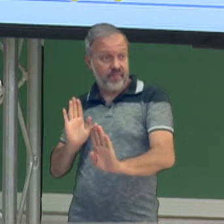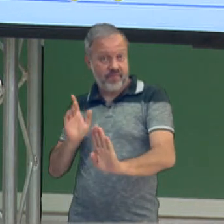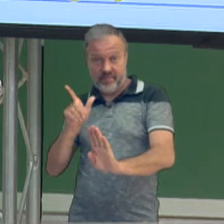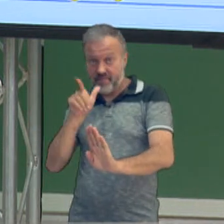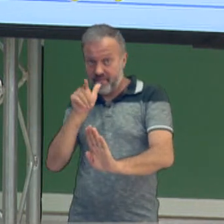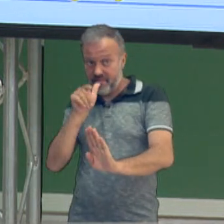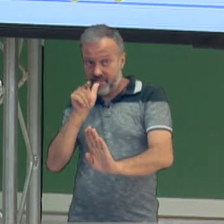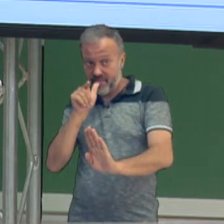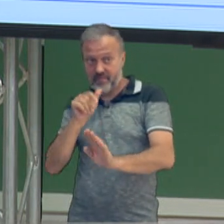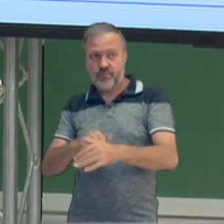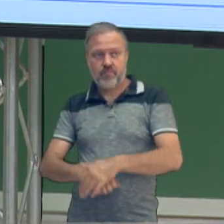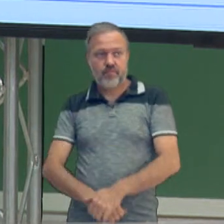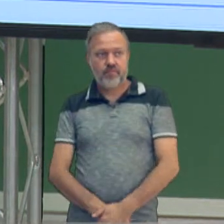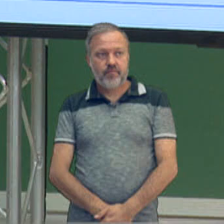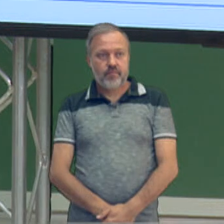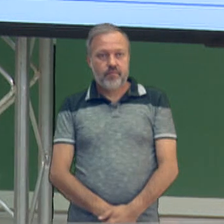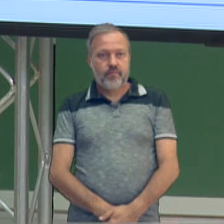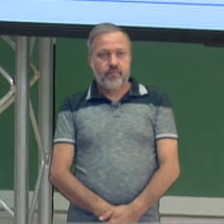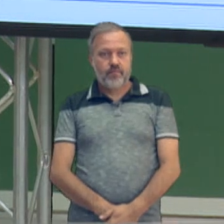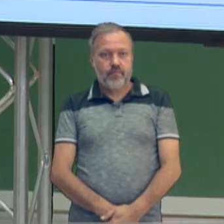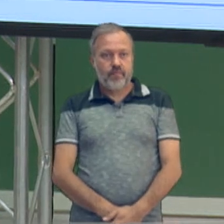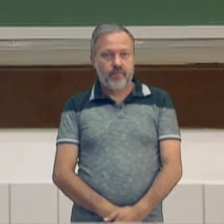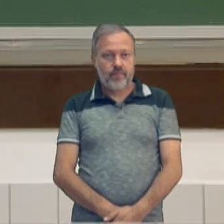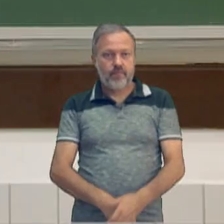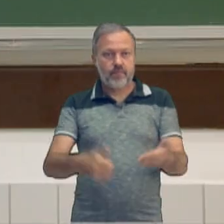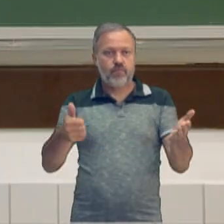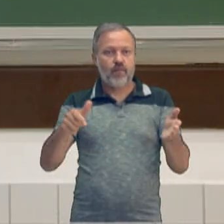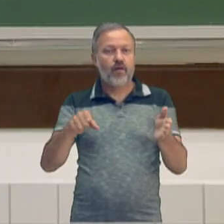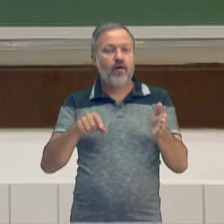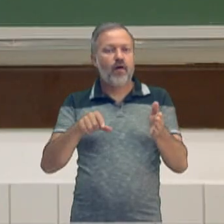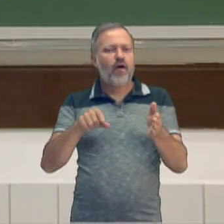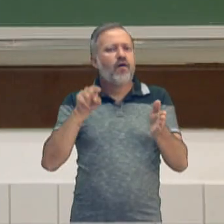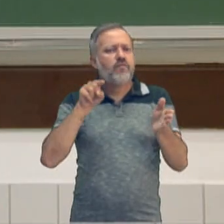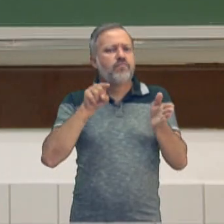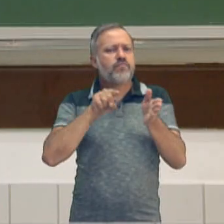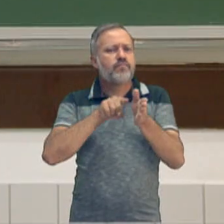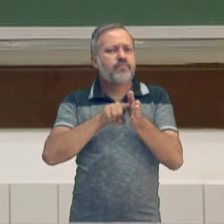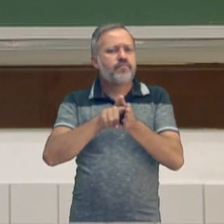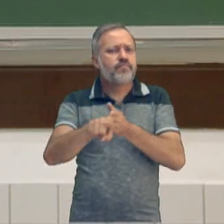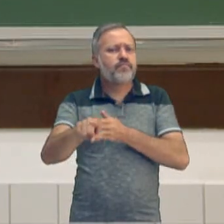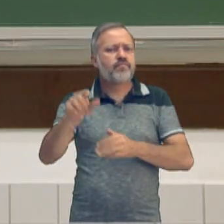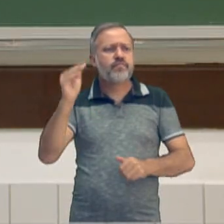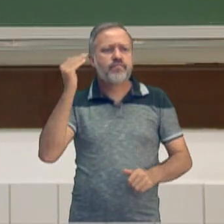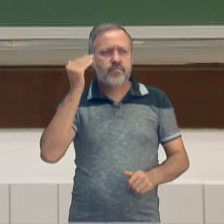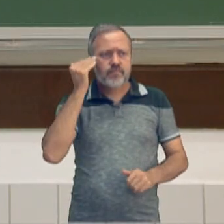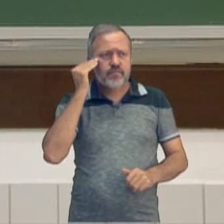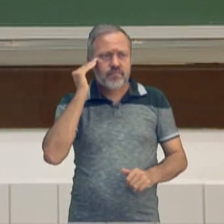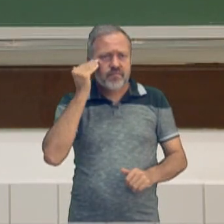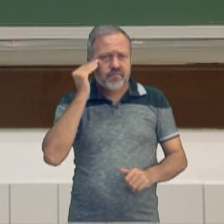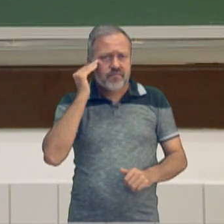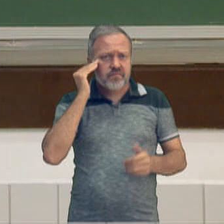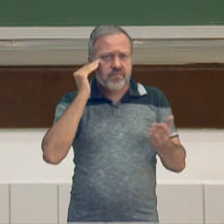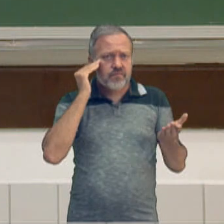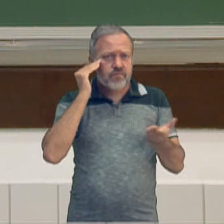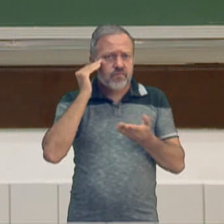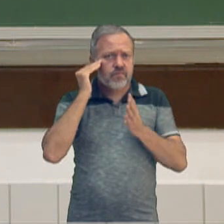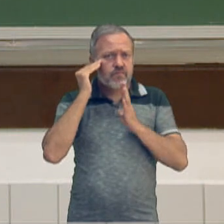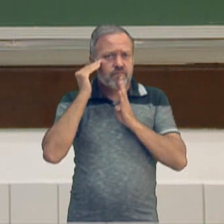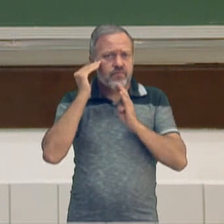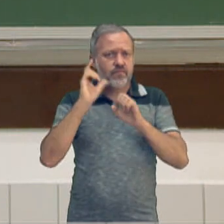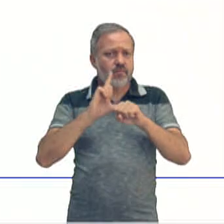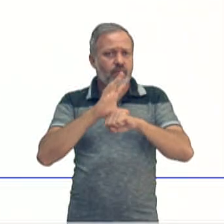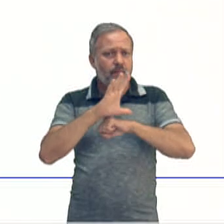geral, hidrofóbicos. Um exercício, então, para ver se vocês compreenderam, se vocês sabem já alguma coisa sobre os